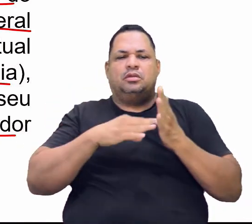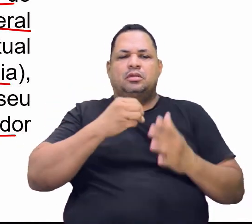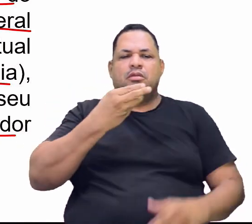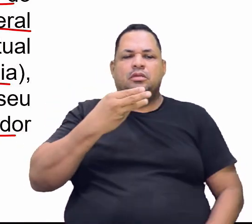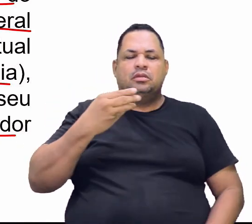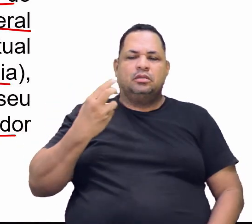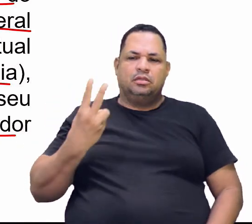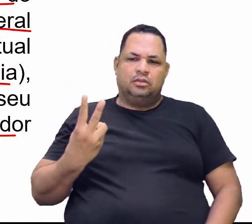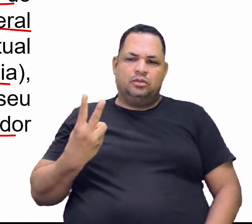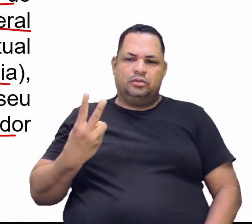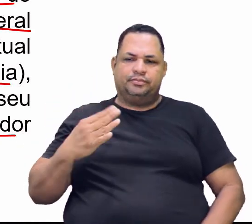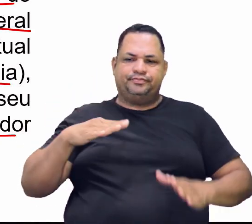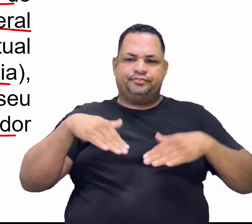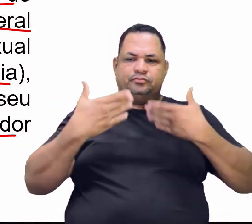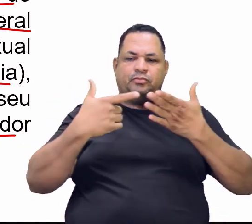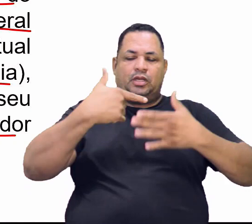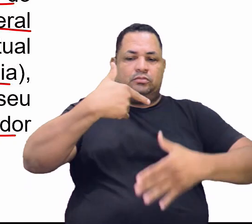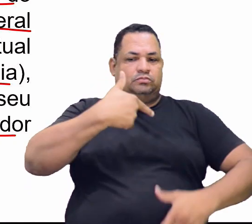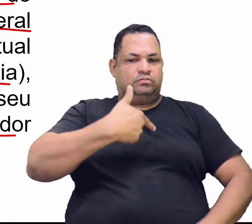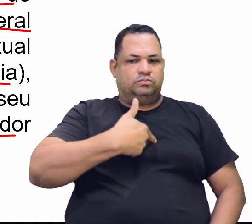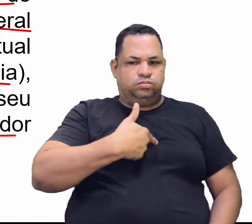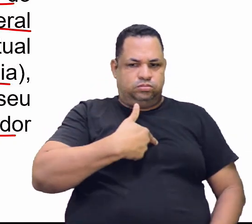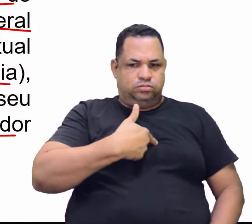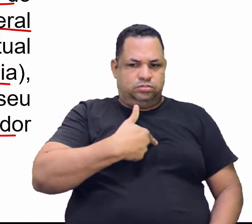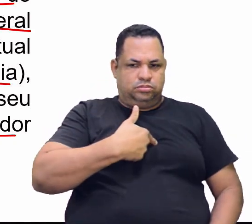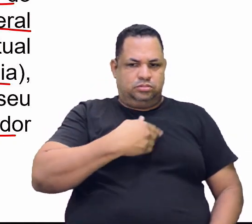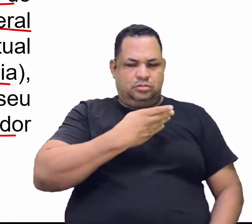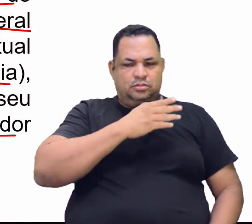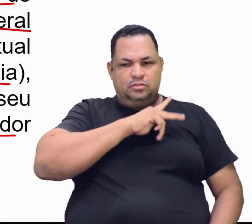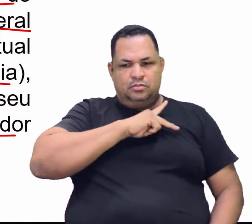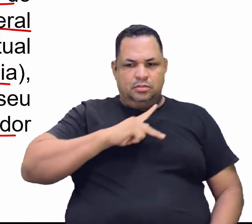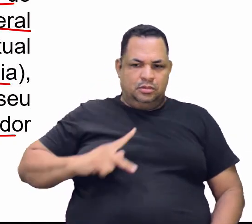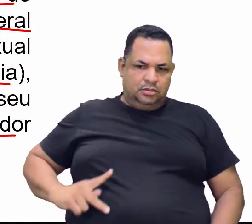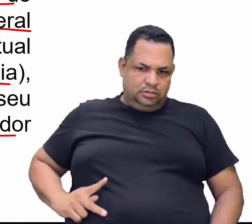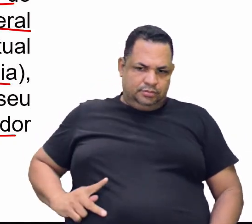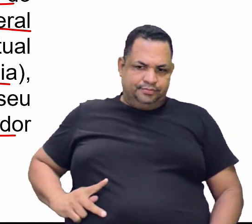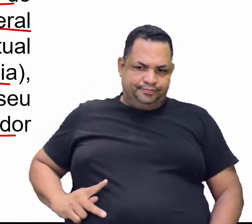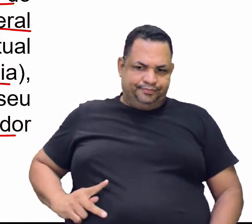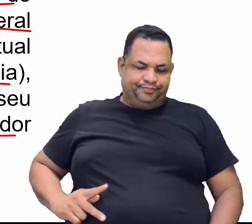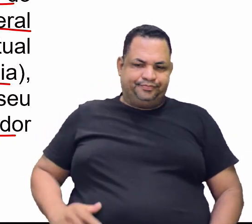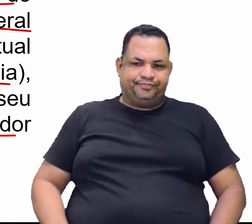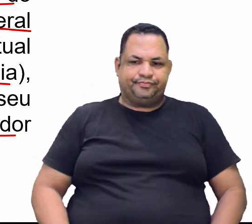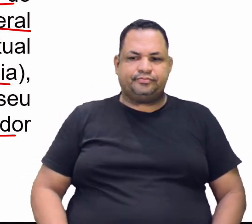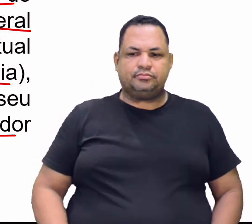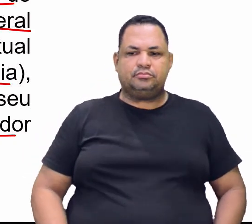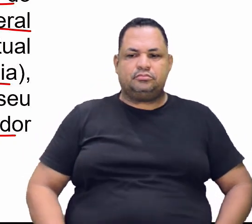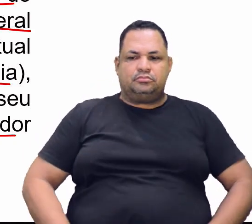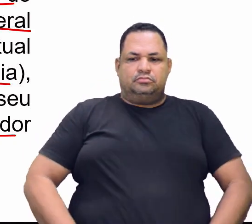32, quando Getúlio Vargas era presidente,